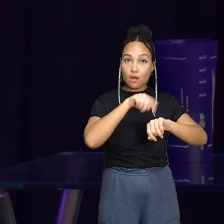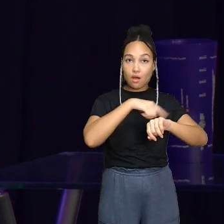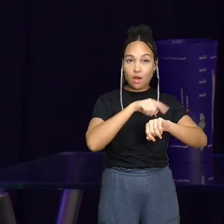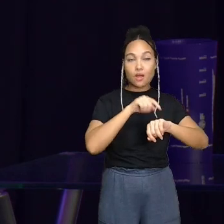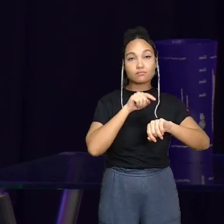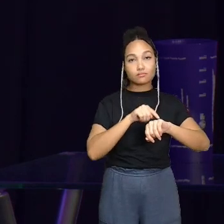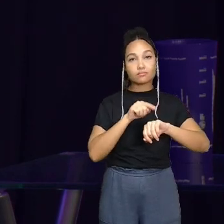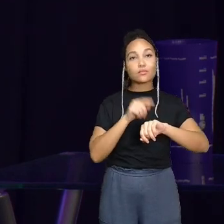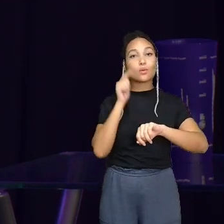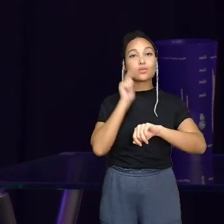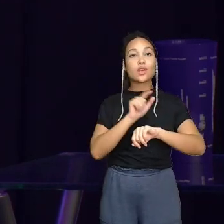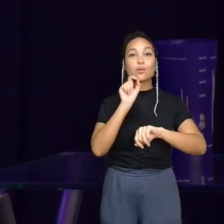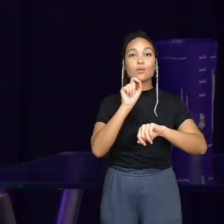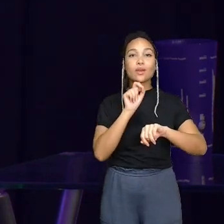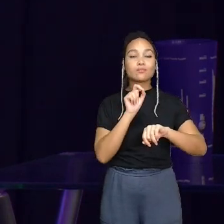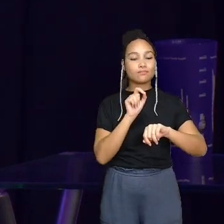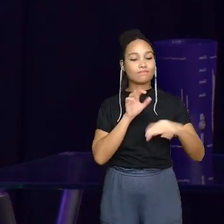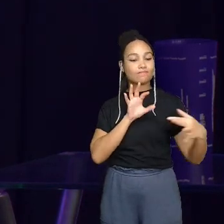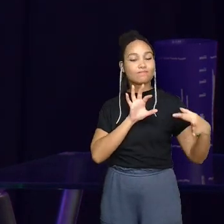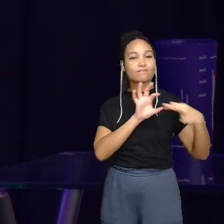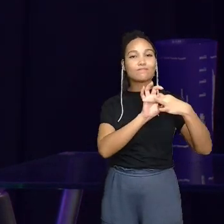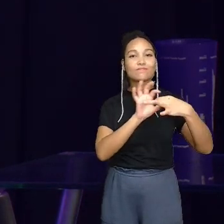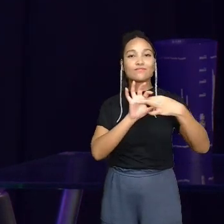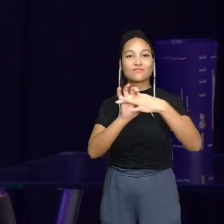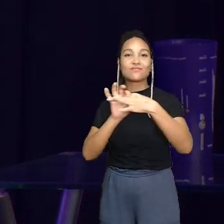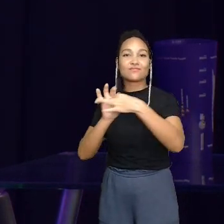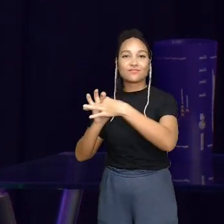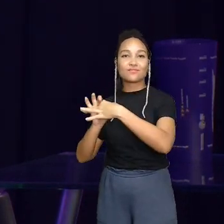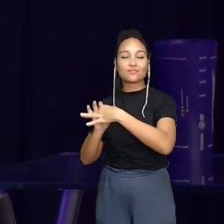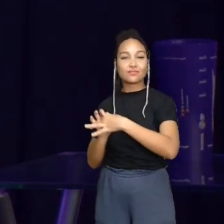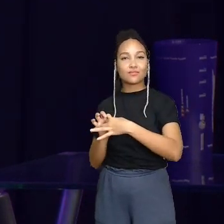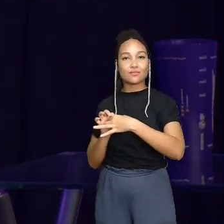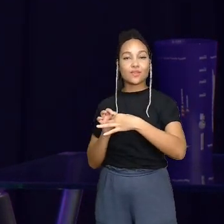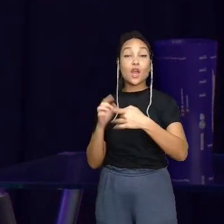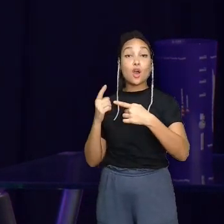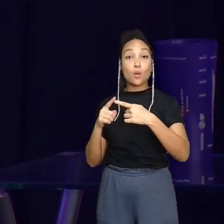cria vínculo, porque